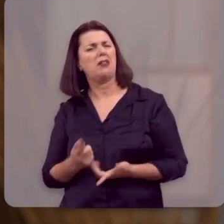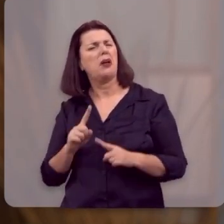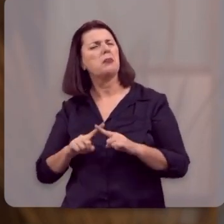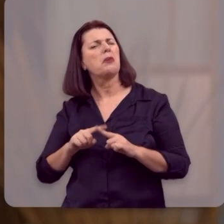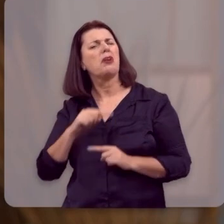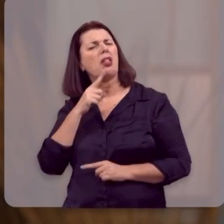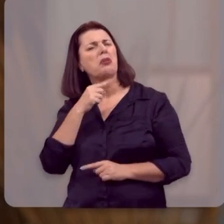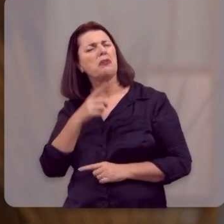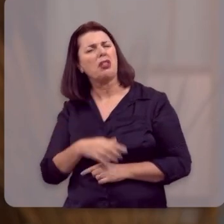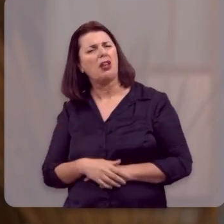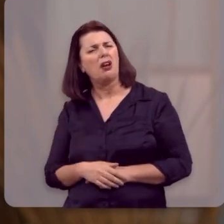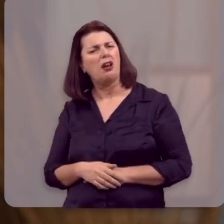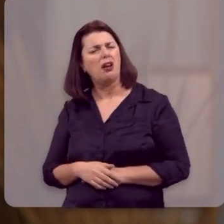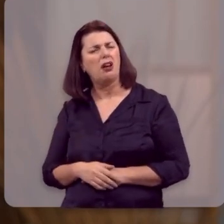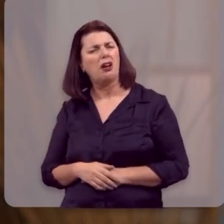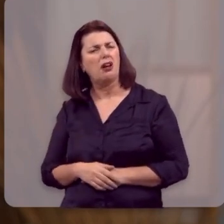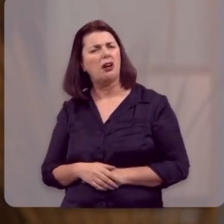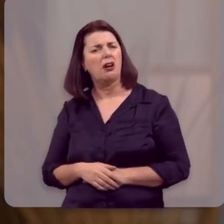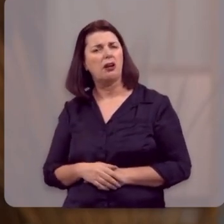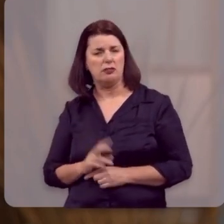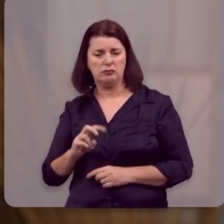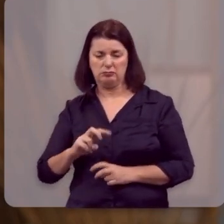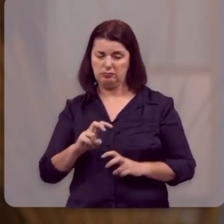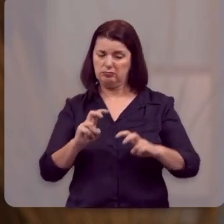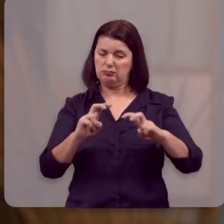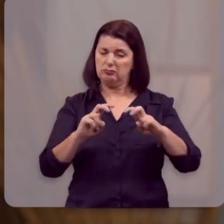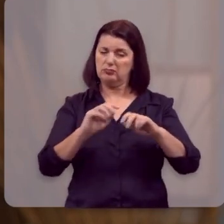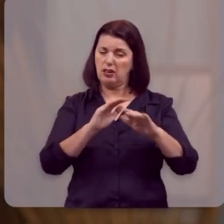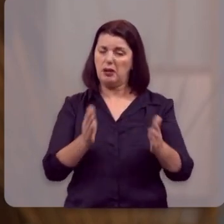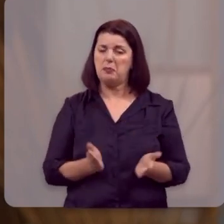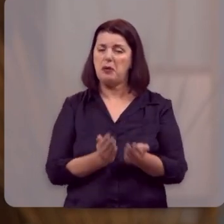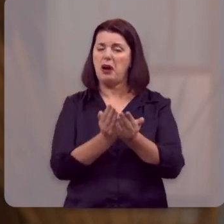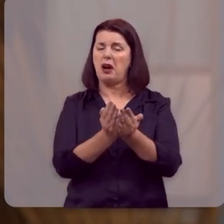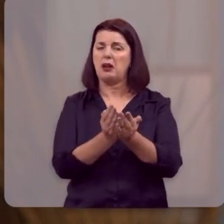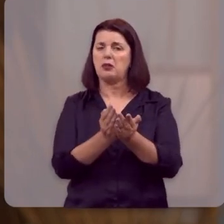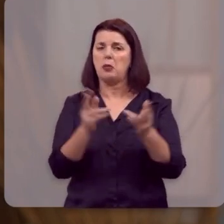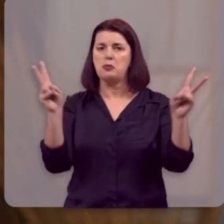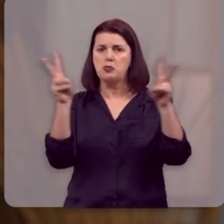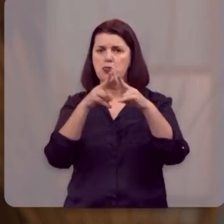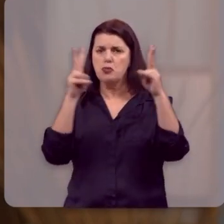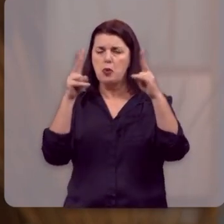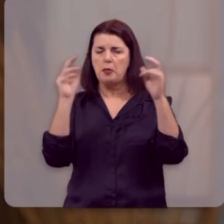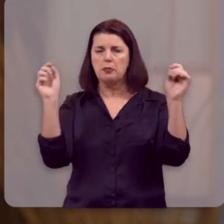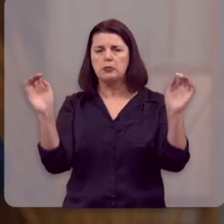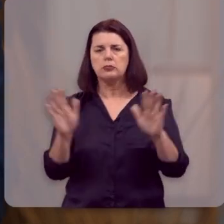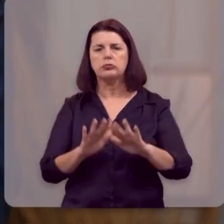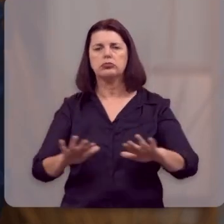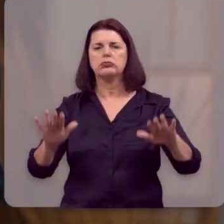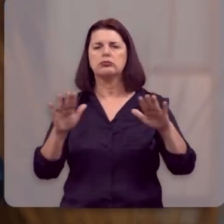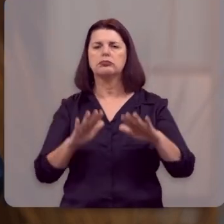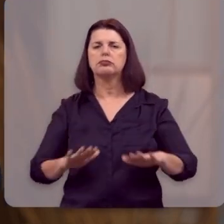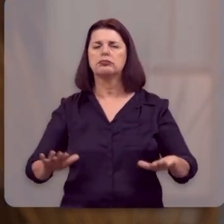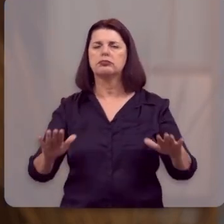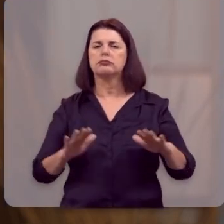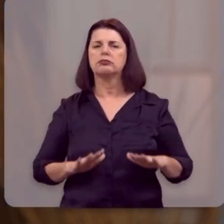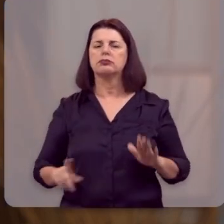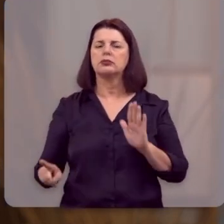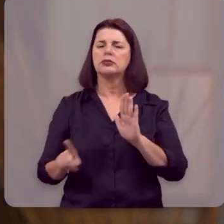que duvidaste?" Ambos subiram para o barco, cessou a tempestade e eles chegaram ao seu